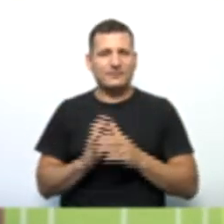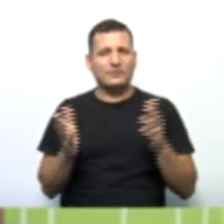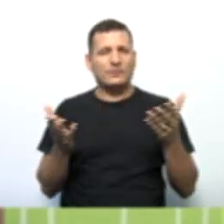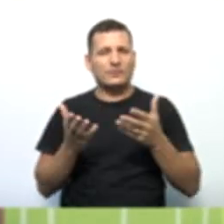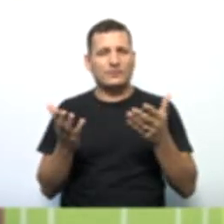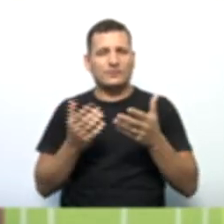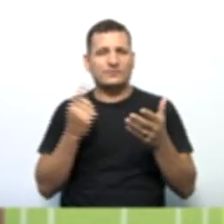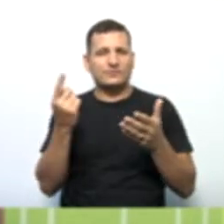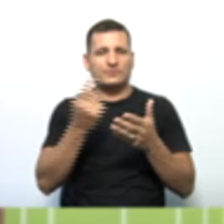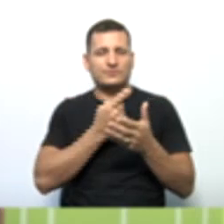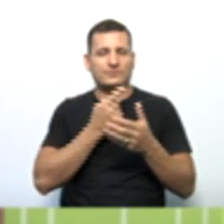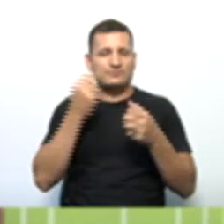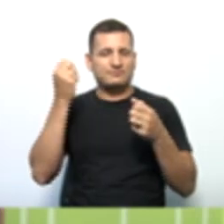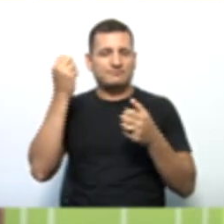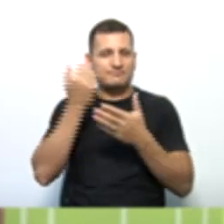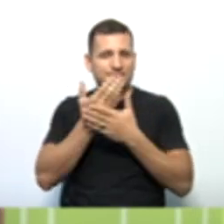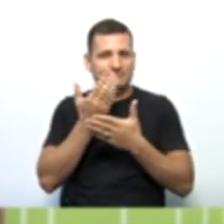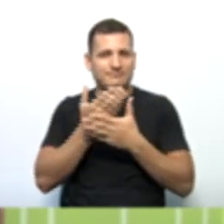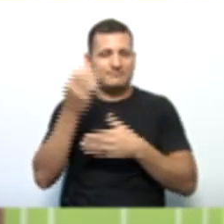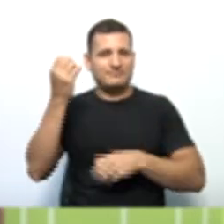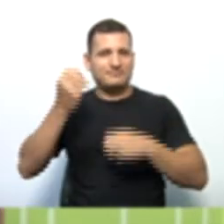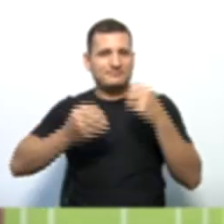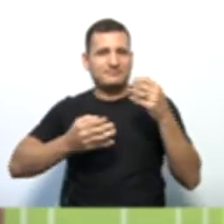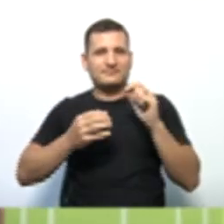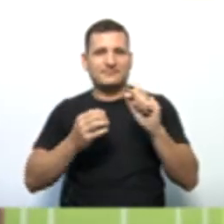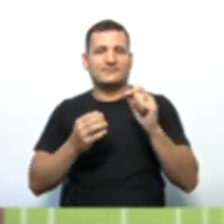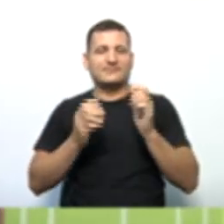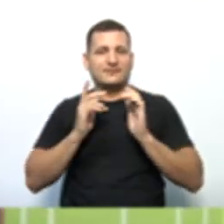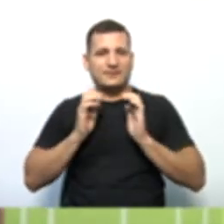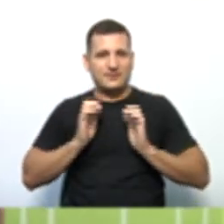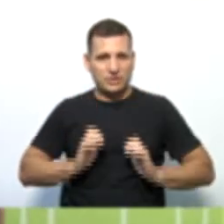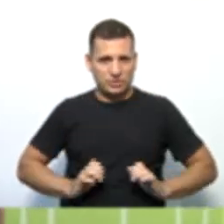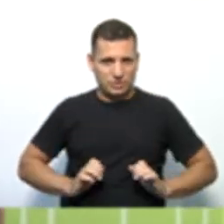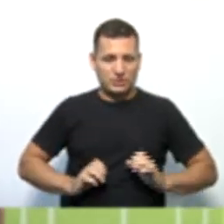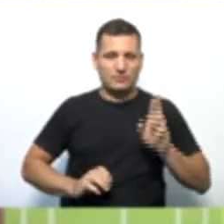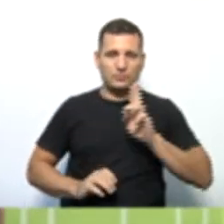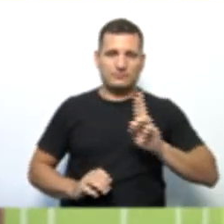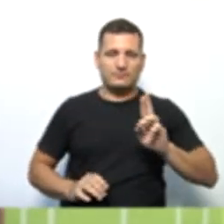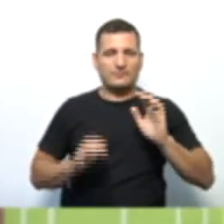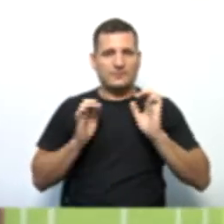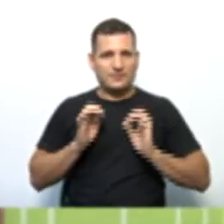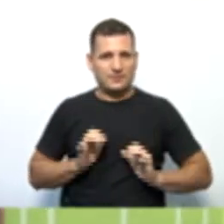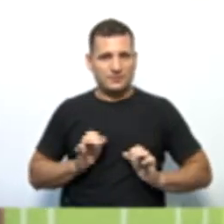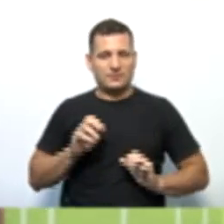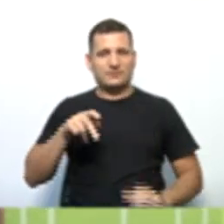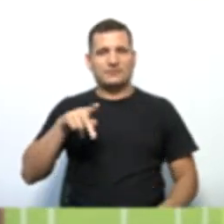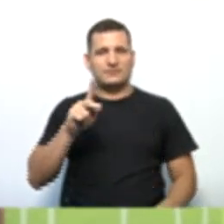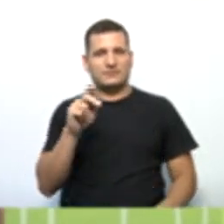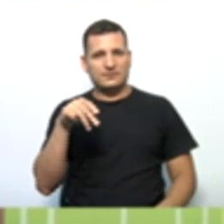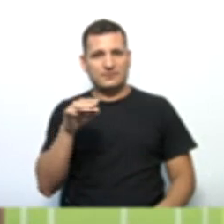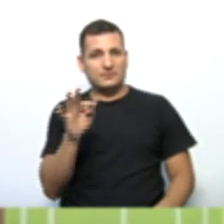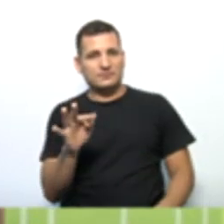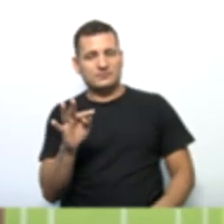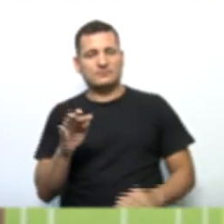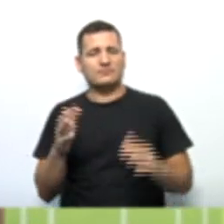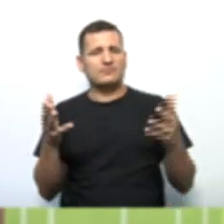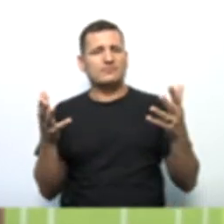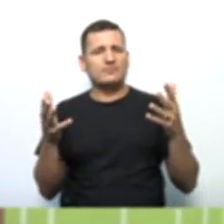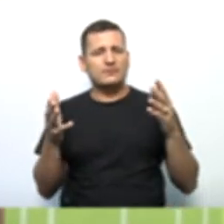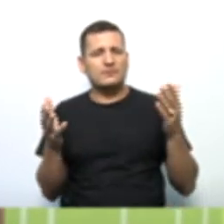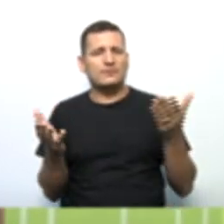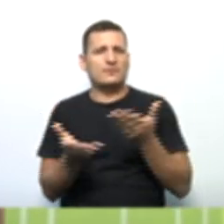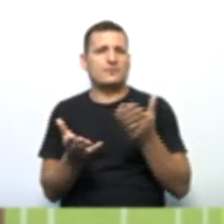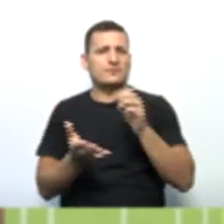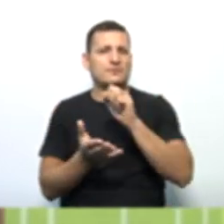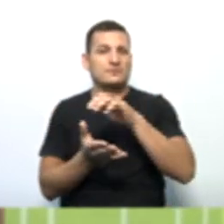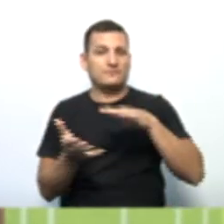sobre a ética utilitarista e a ética kantiana, e aí fomos para essa atividade bem tranquila que nós fizemos juntos agora,